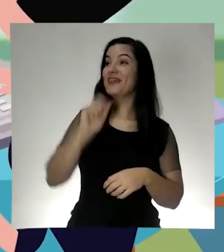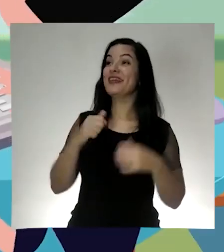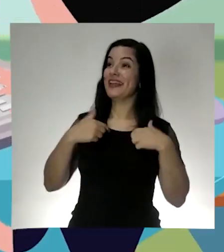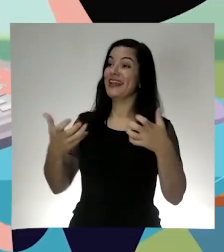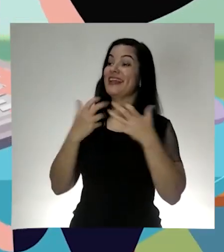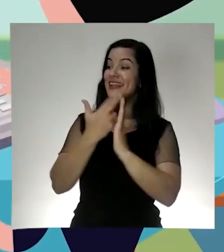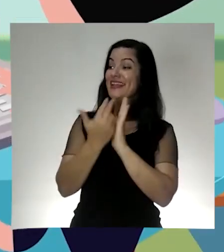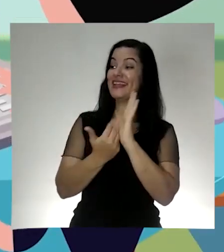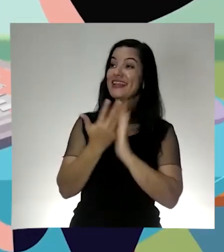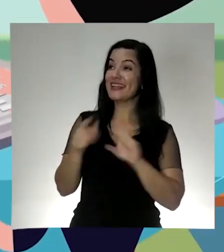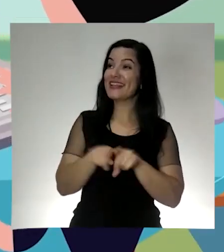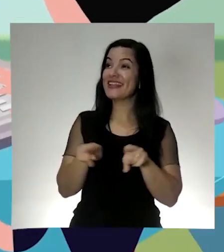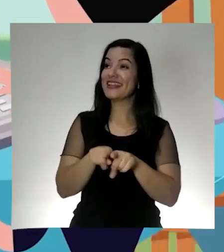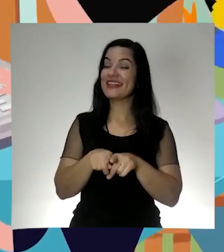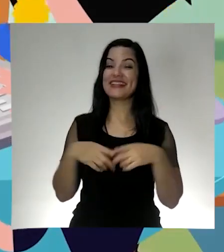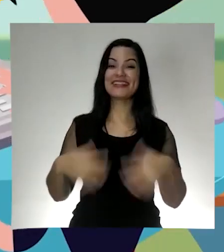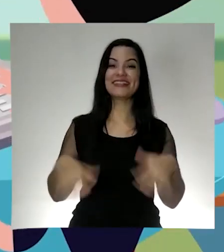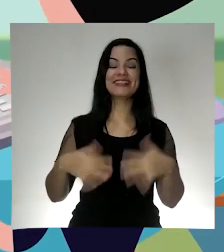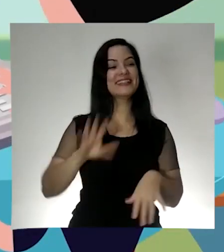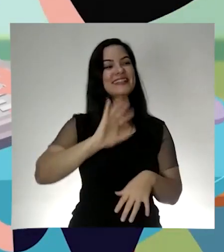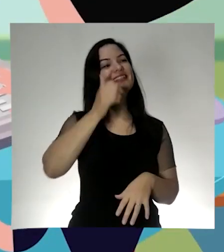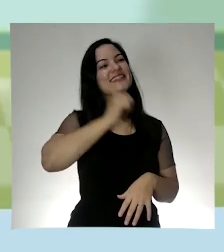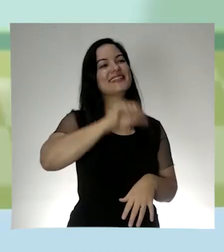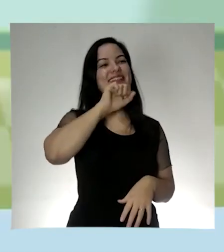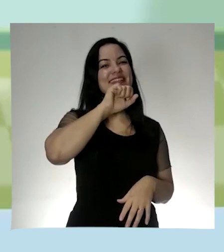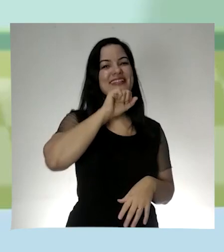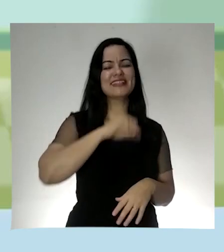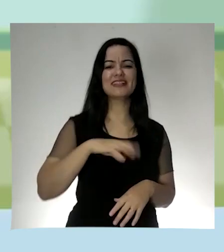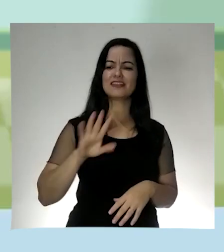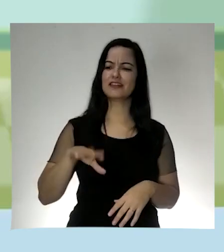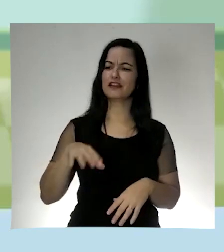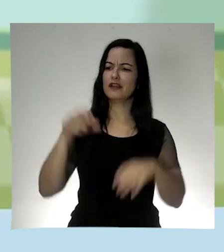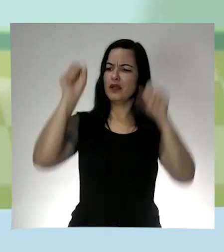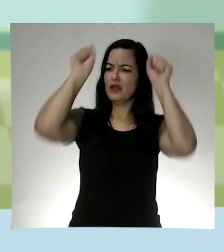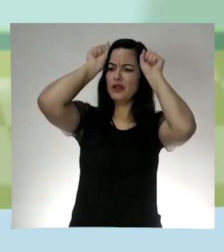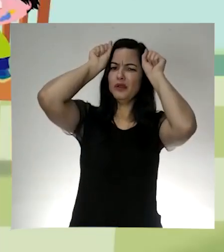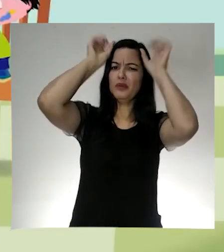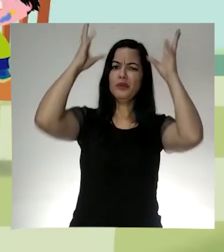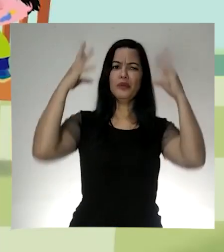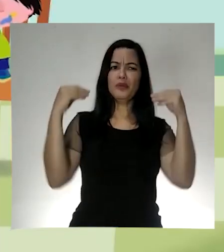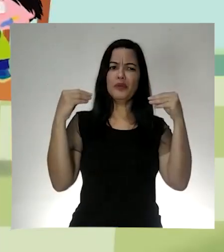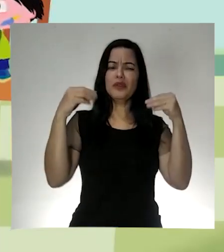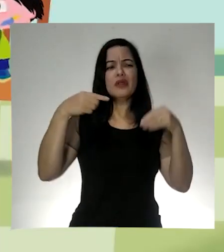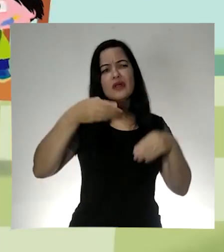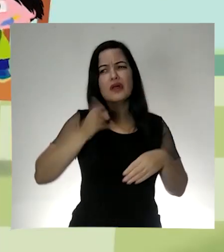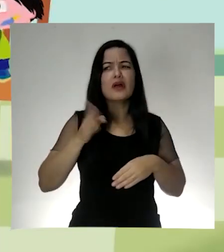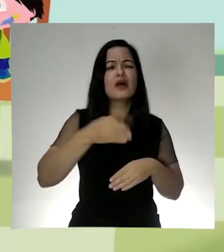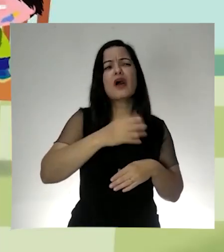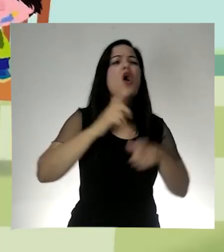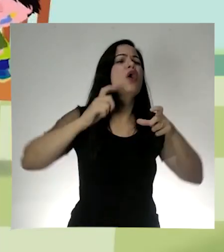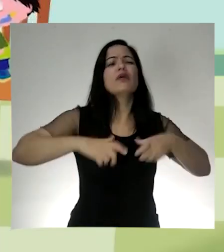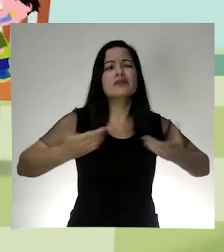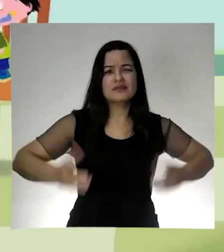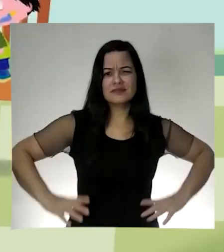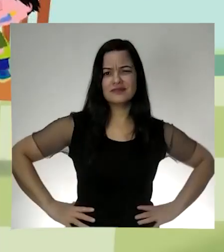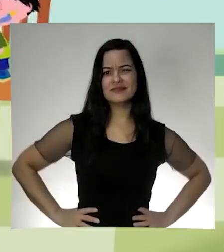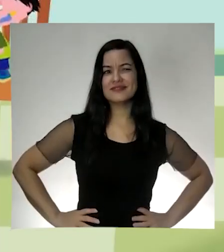Oba! Também quero desenhar. Oi, mãe! Luna, por onde você